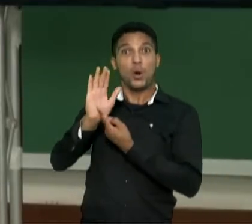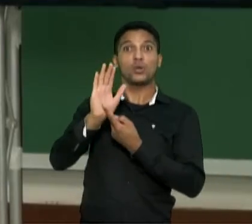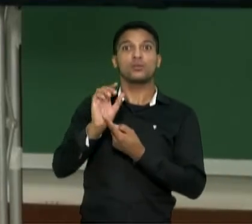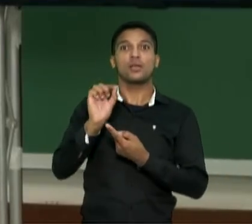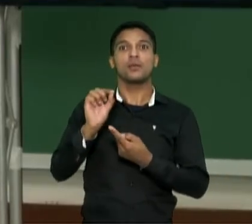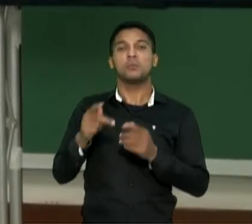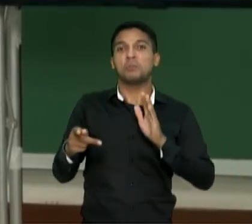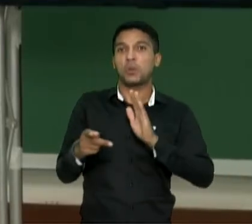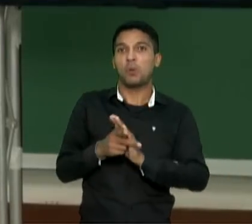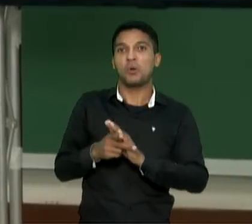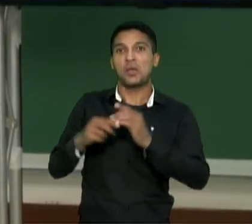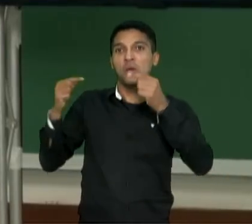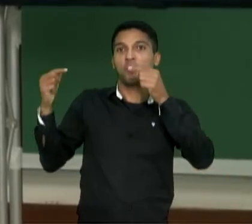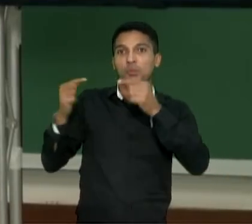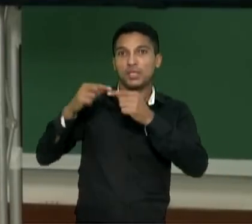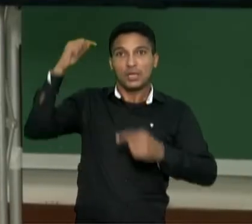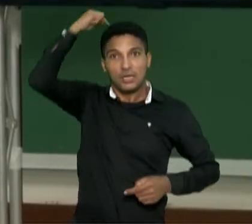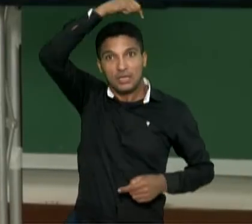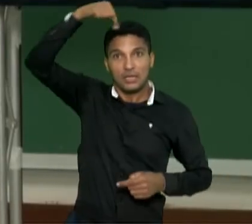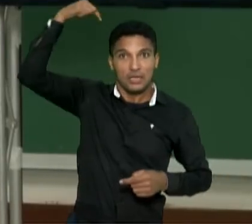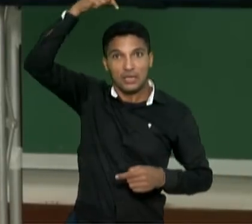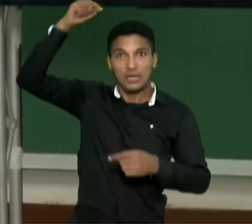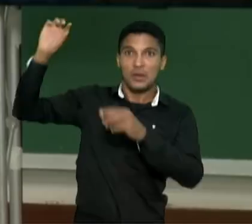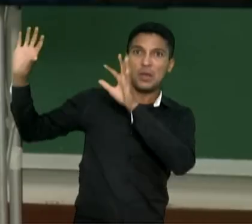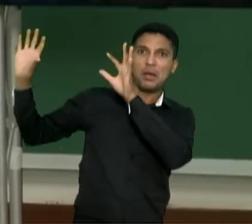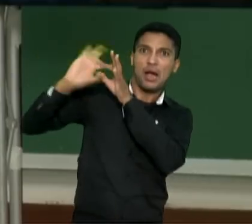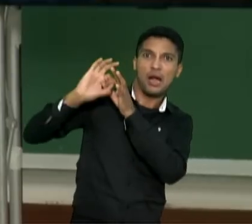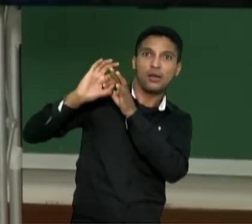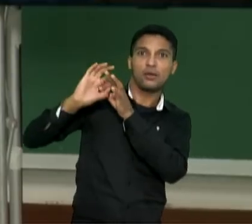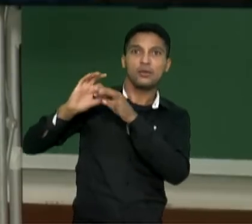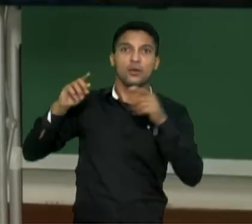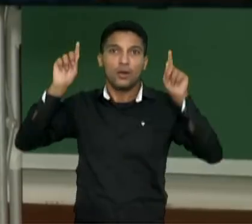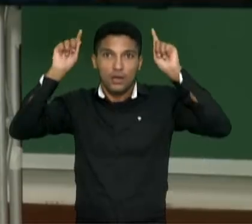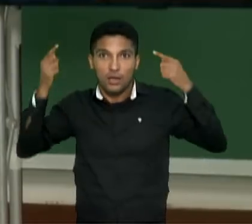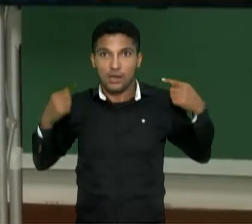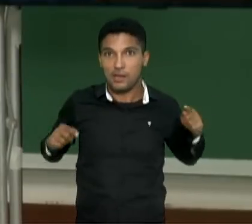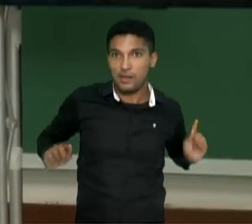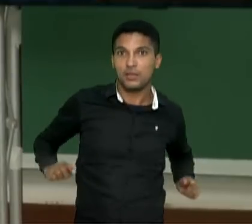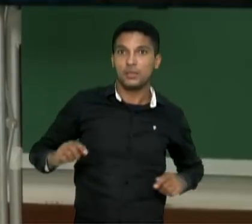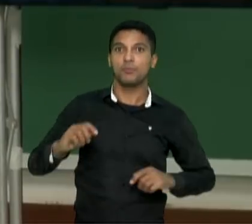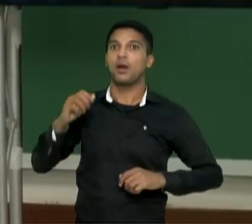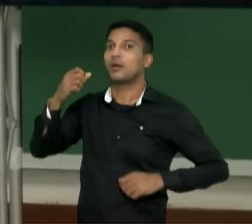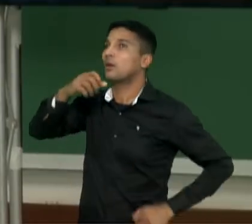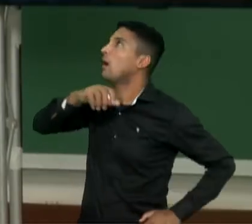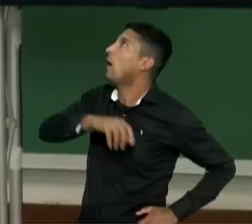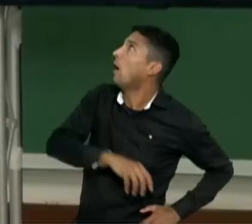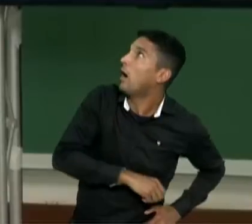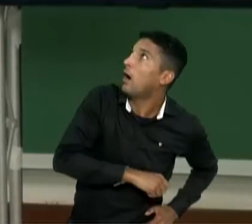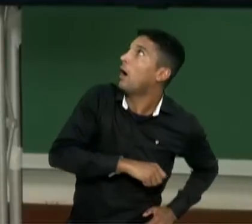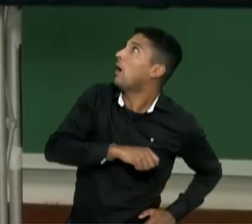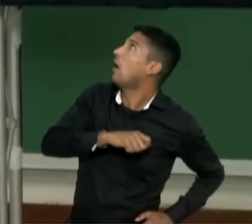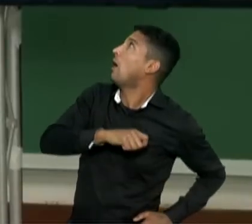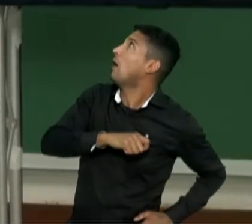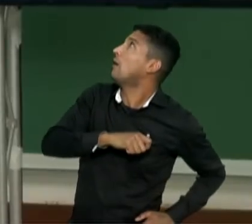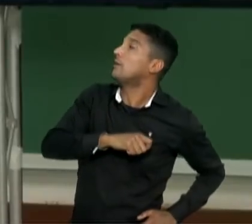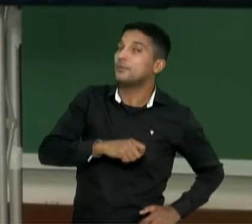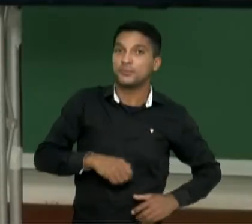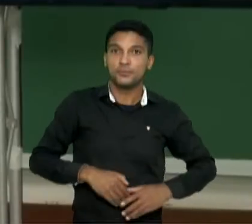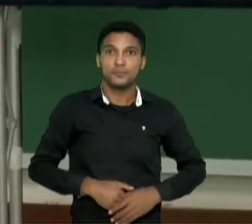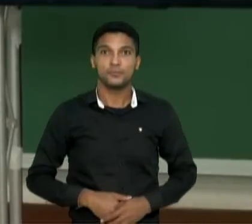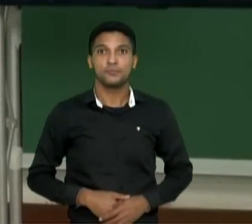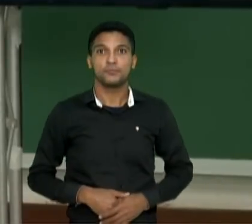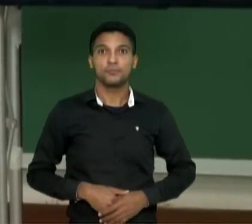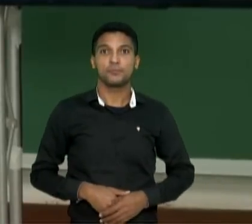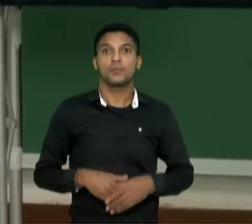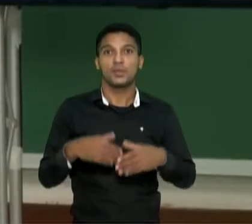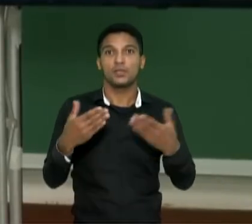inanimada, claro que o Renascimento ele consegue atingir assim uma ilusão de movimentação bastante grande. Só que